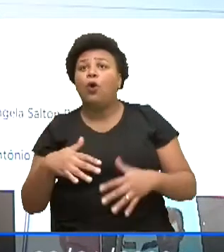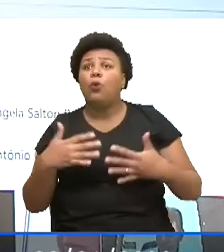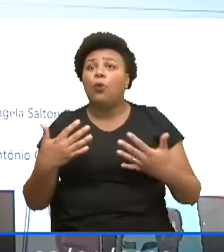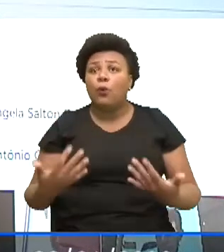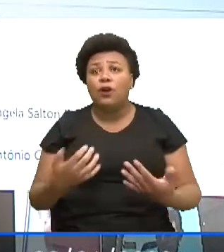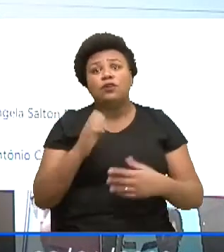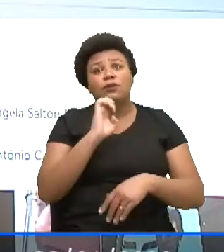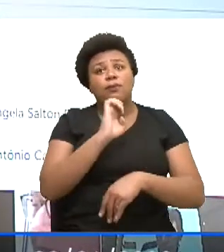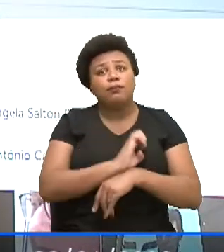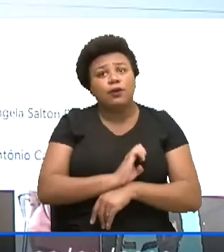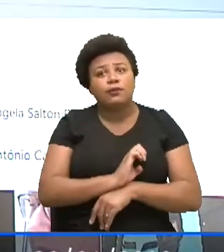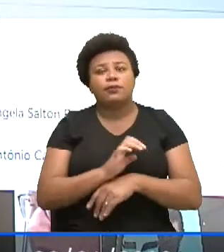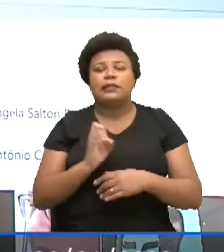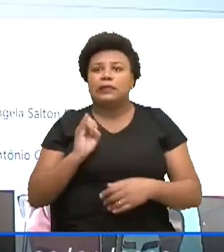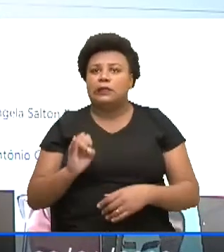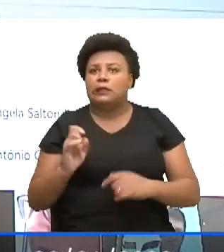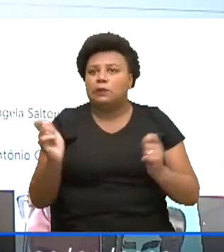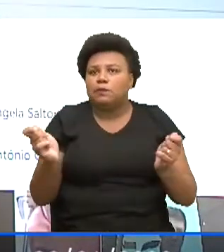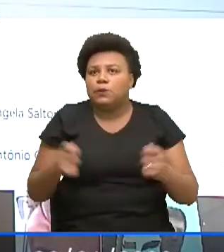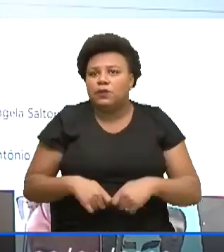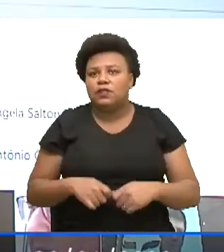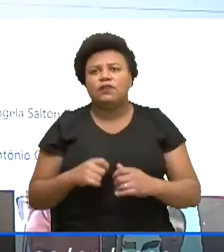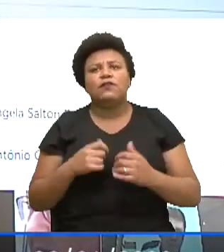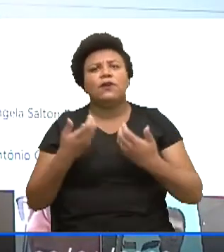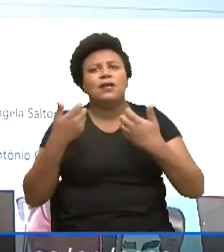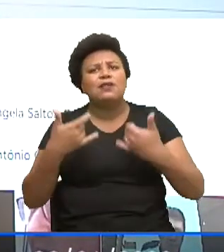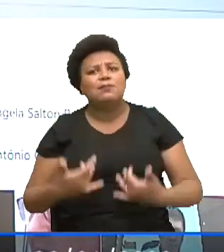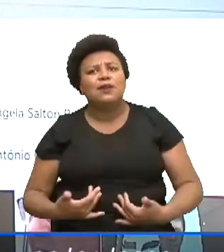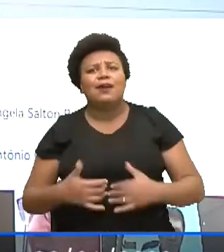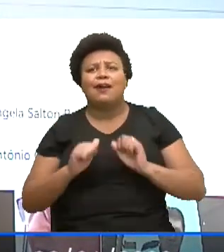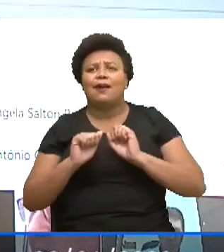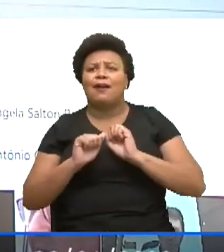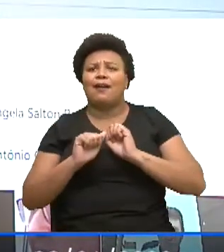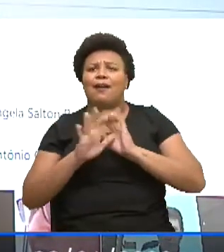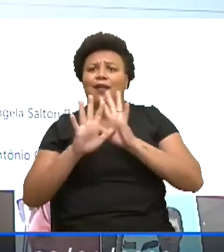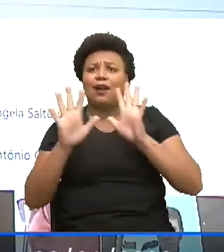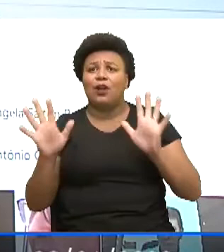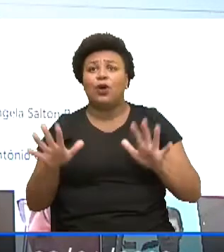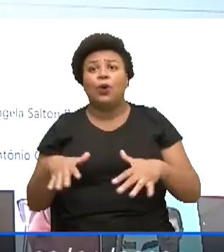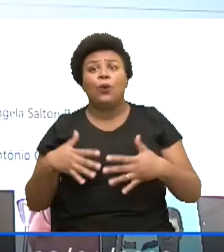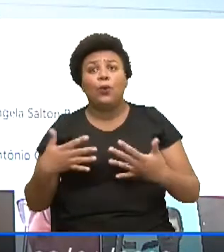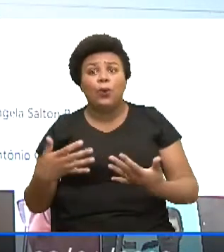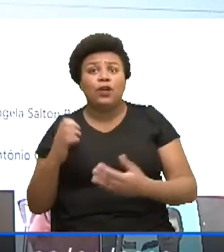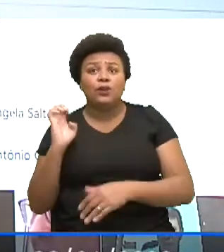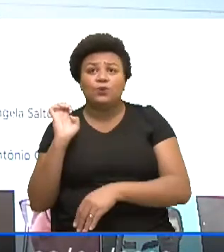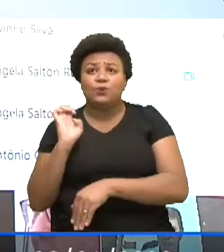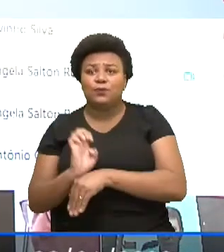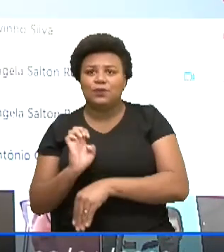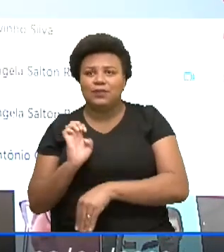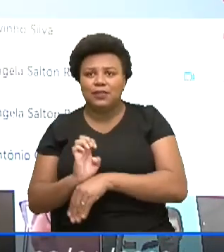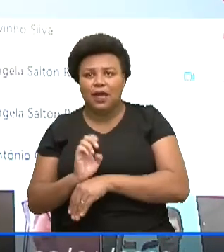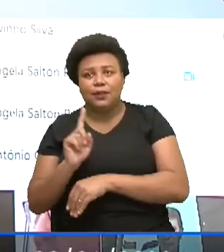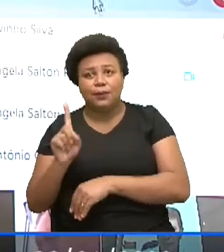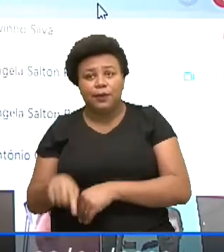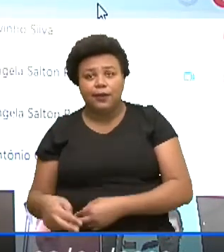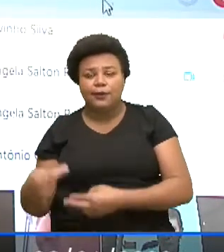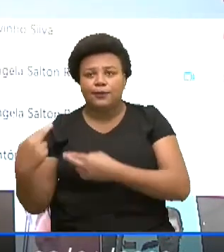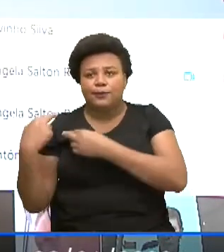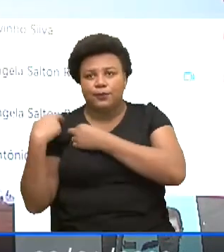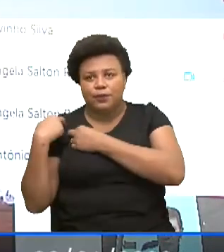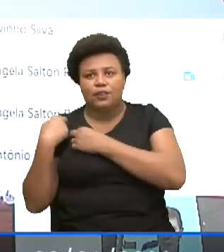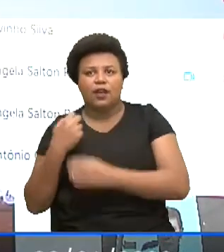estadual. Se for possível deixar mais clara quando o Estado é o responsável